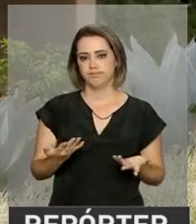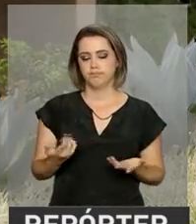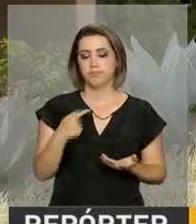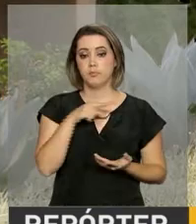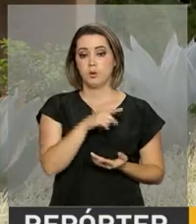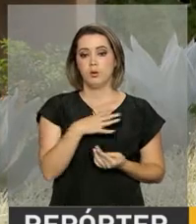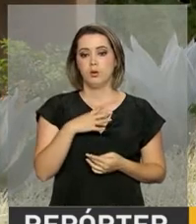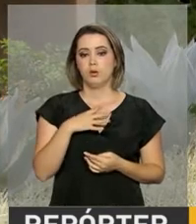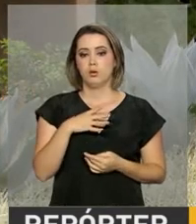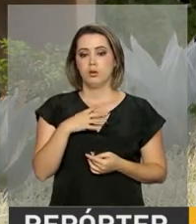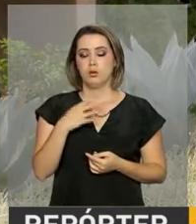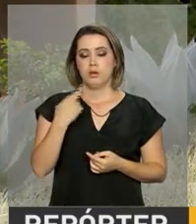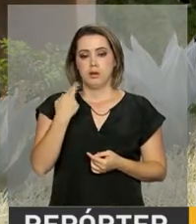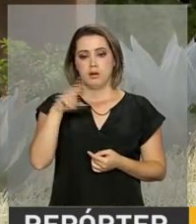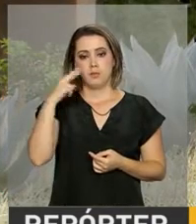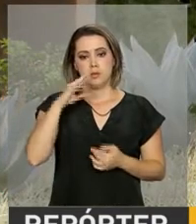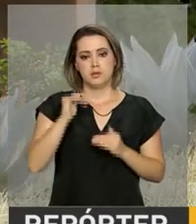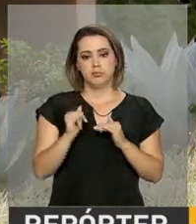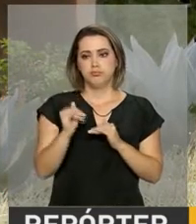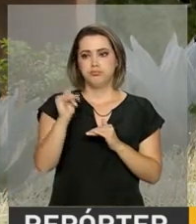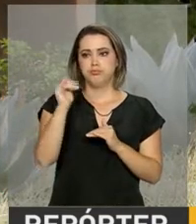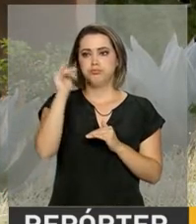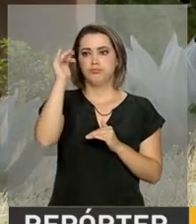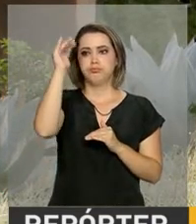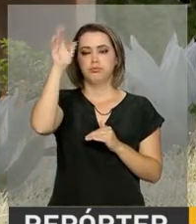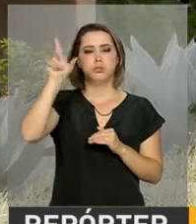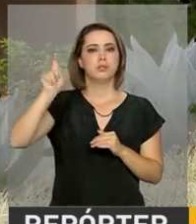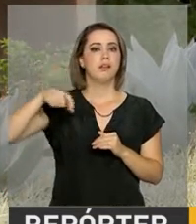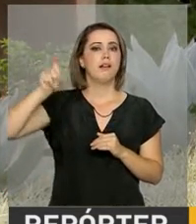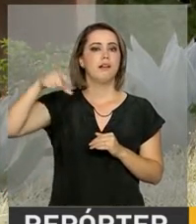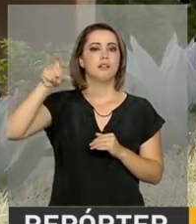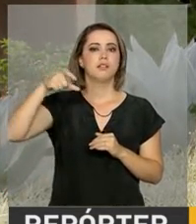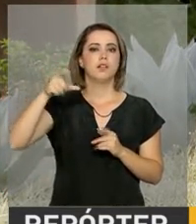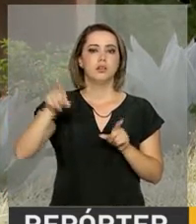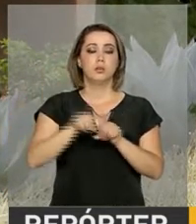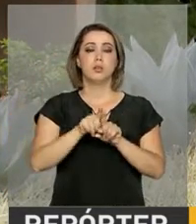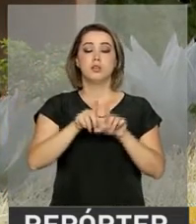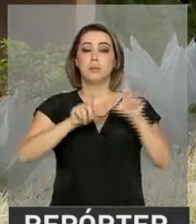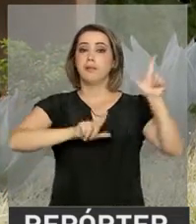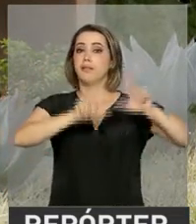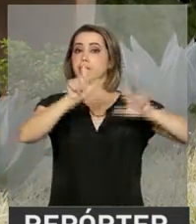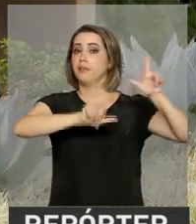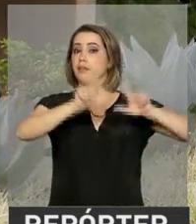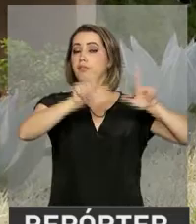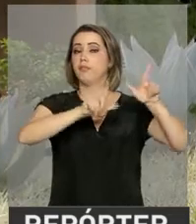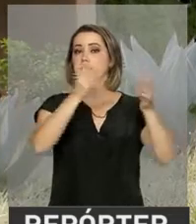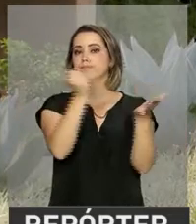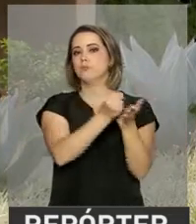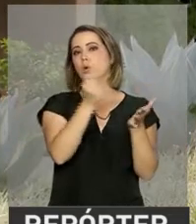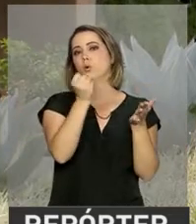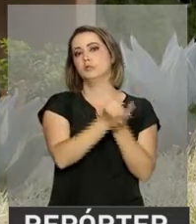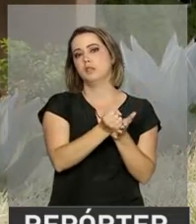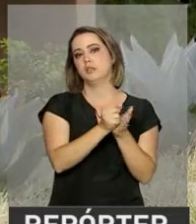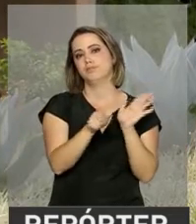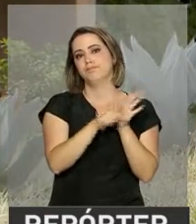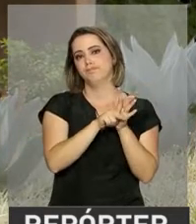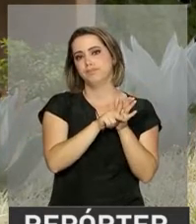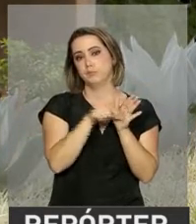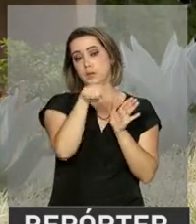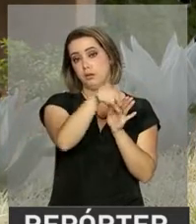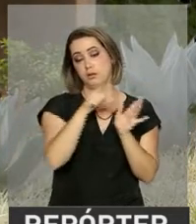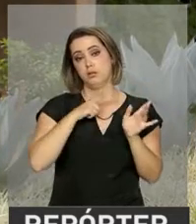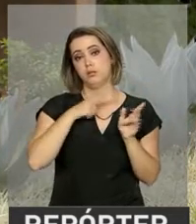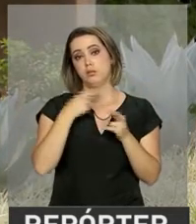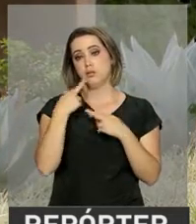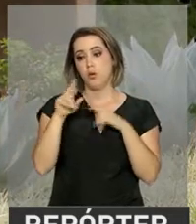mais reclamados em 2016 estão os cartões de crédito e as TVs por assinatura. Os principais problemas relatados